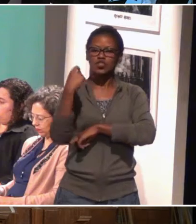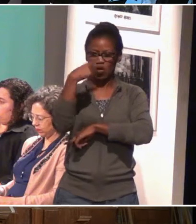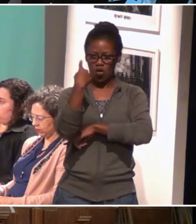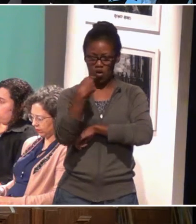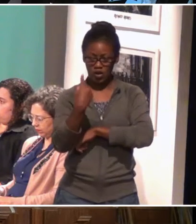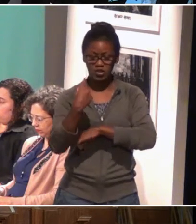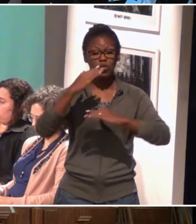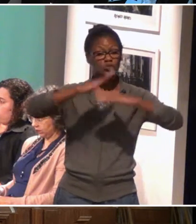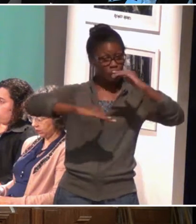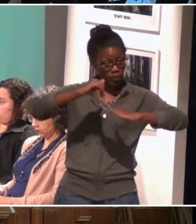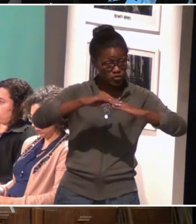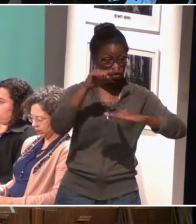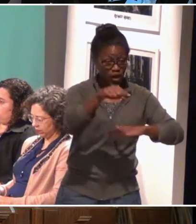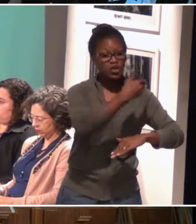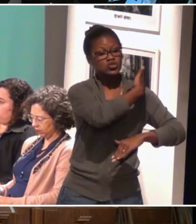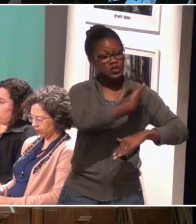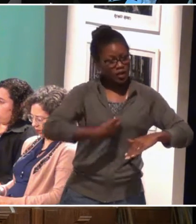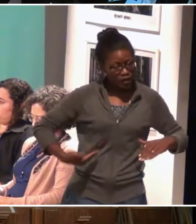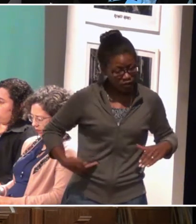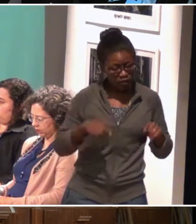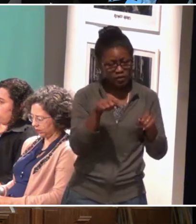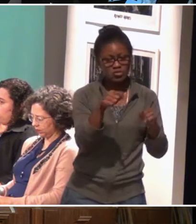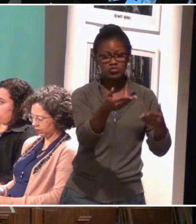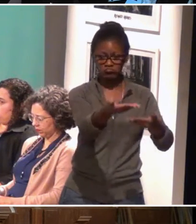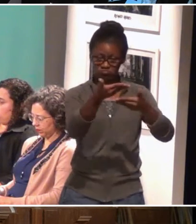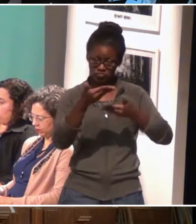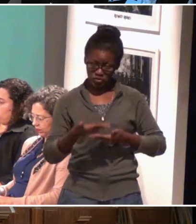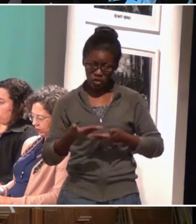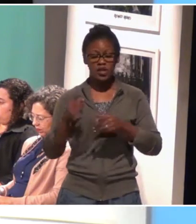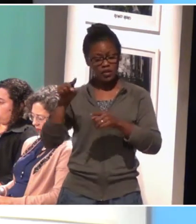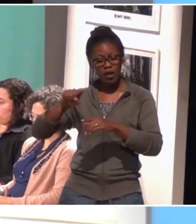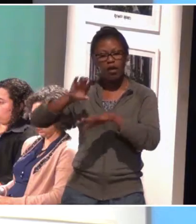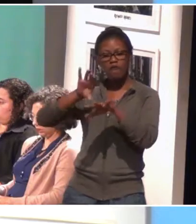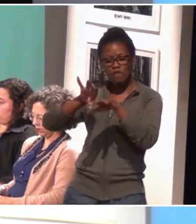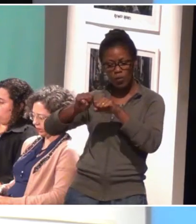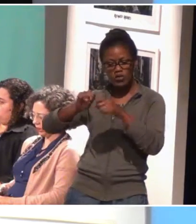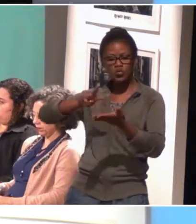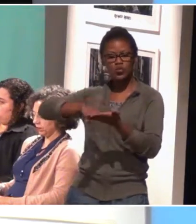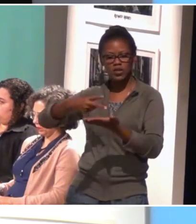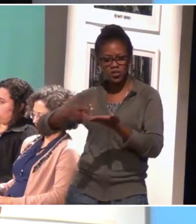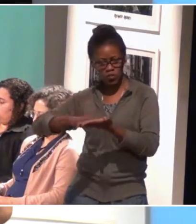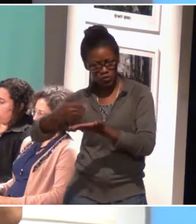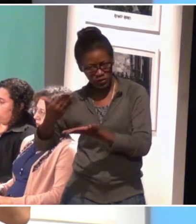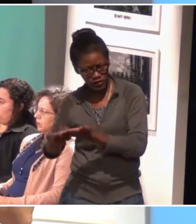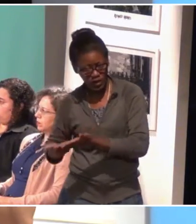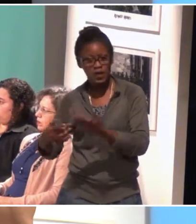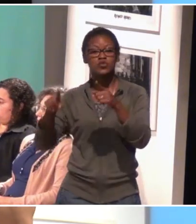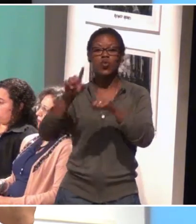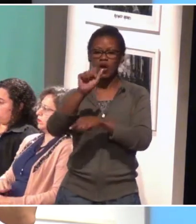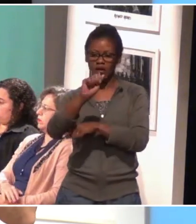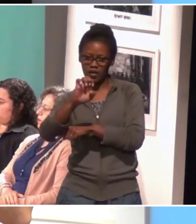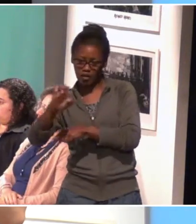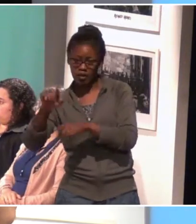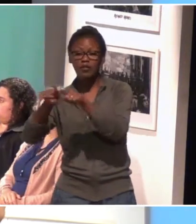profissionais da rede, que aí tem a formação continuada para o tradutor e intérprete, para o professor do AEE e para o professor de Libras.